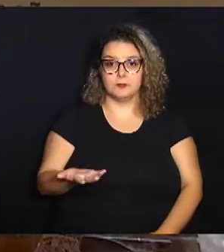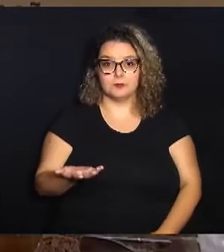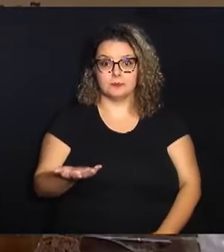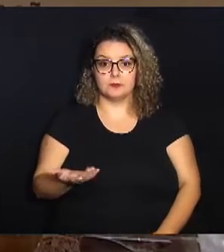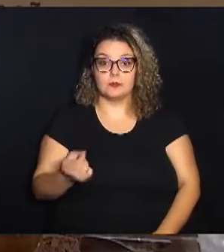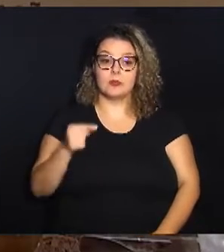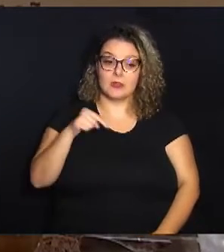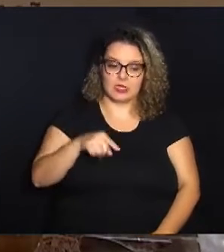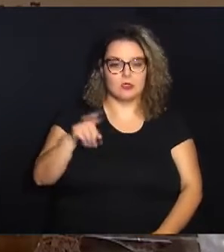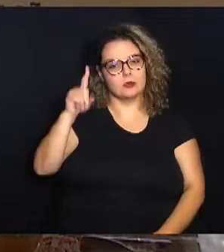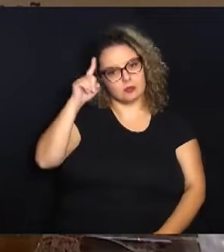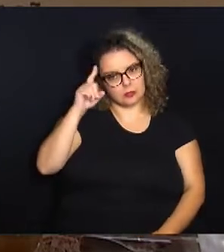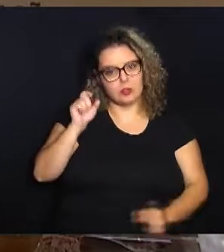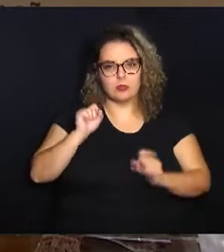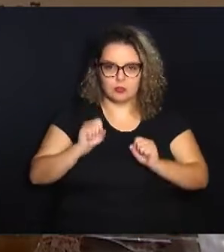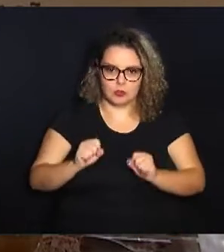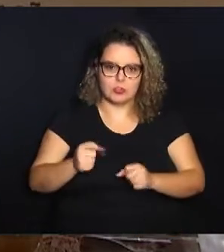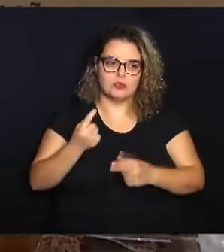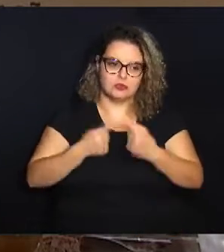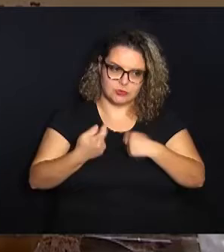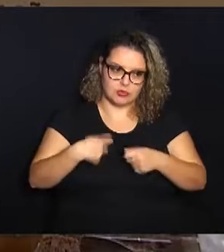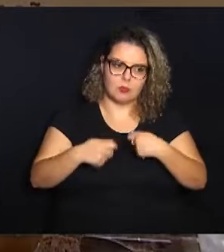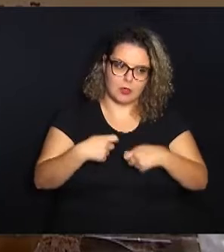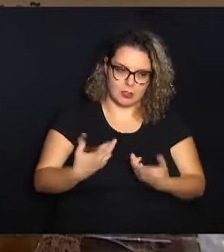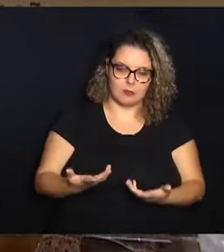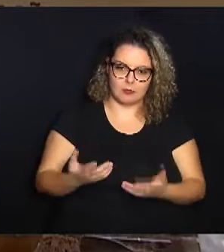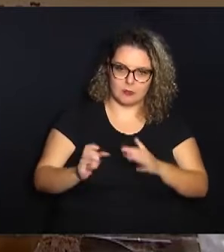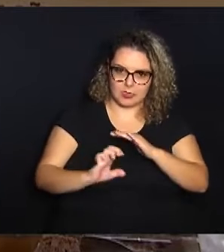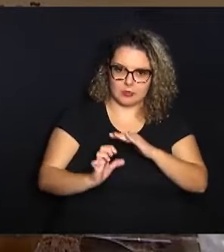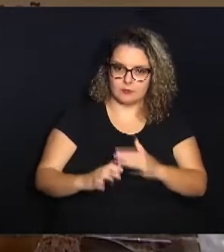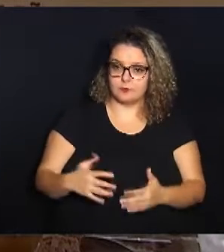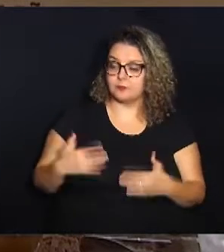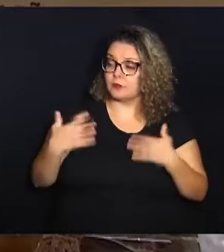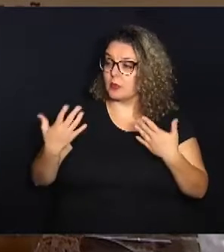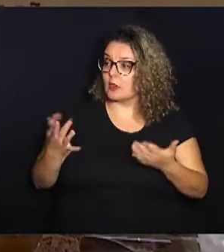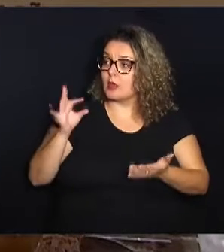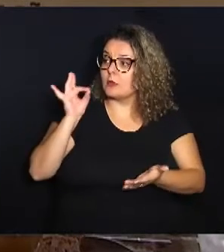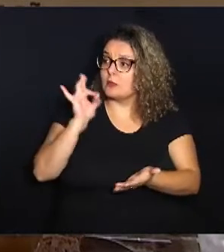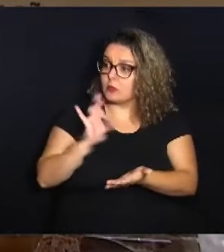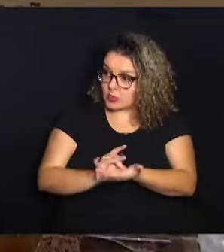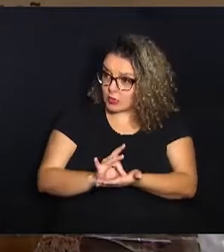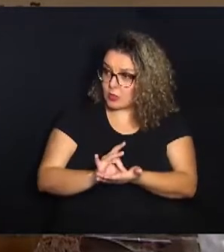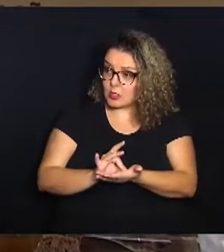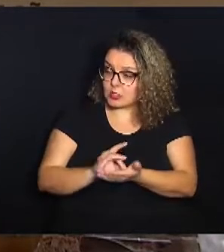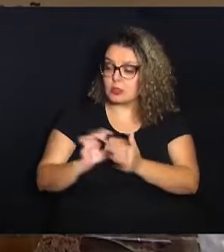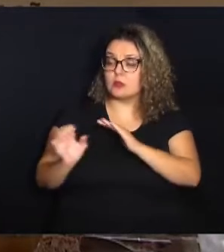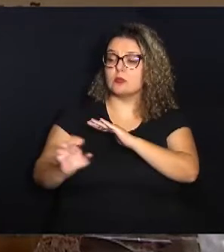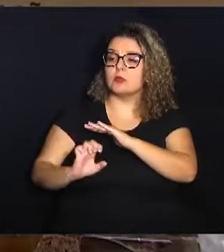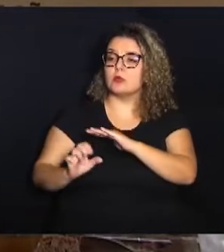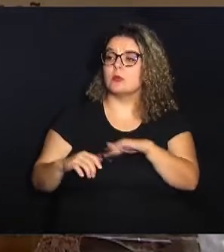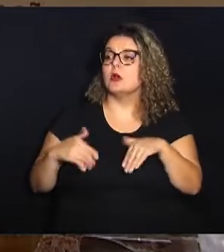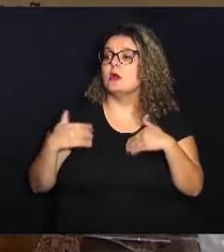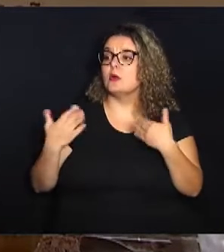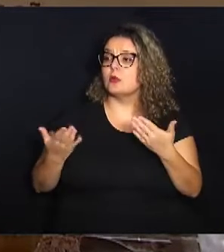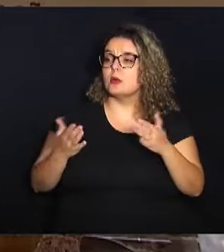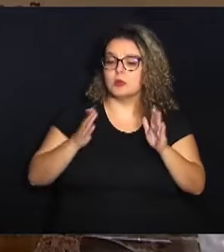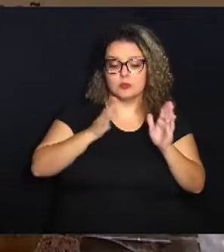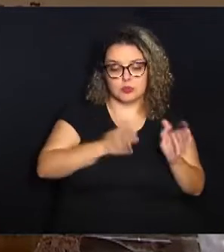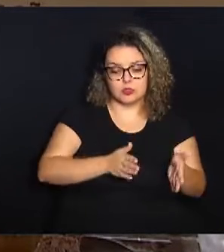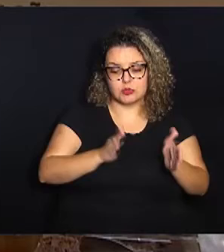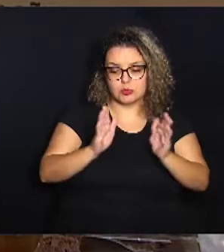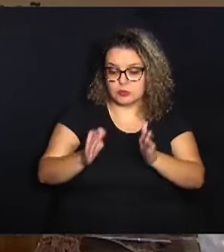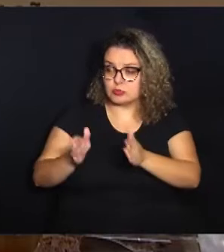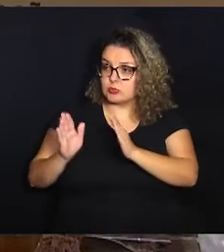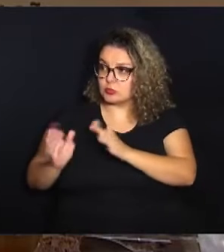nesse dia eu vi que poderia virar um negócio. E para que efetivamente virasse um negócio, quais foram as etapas